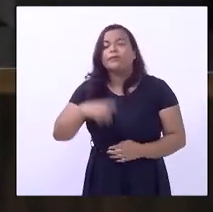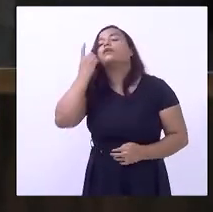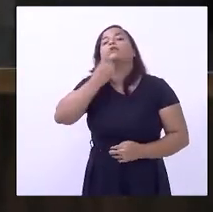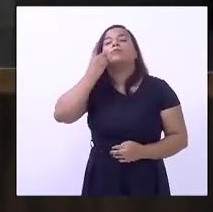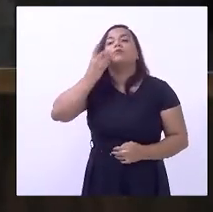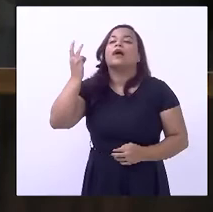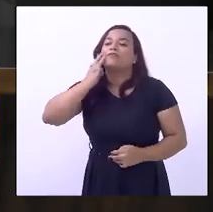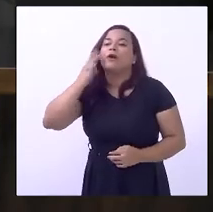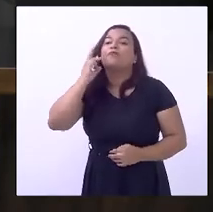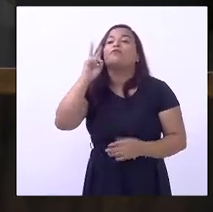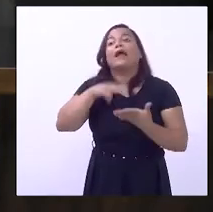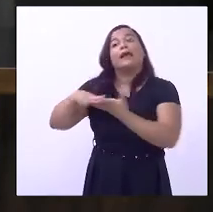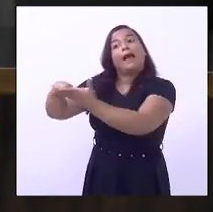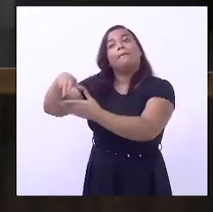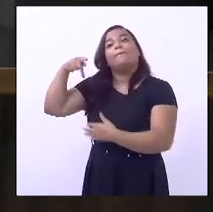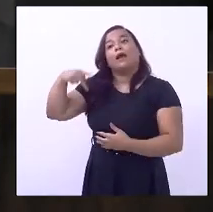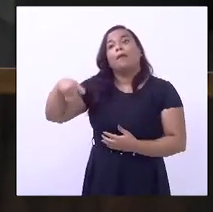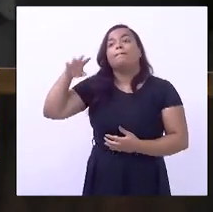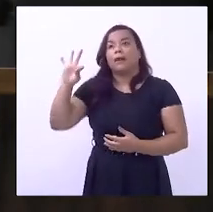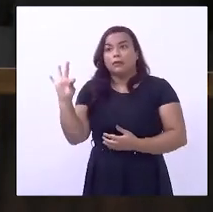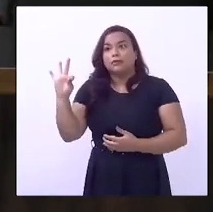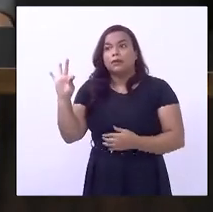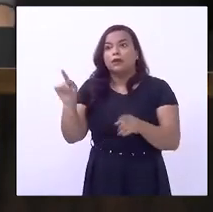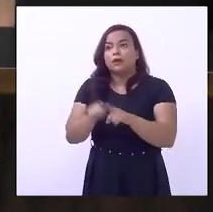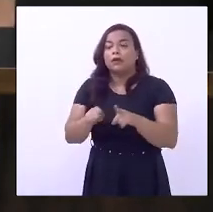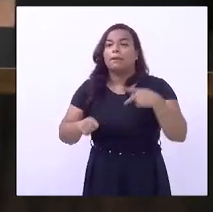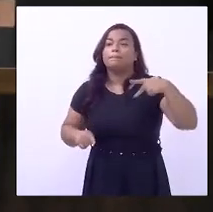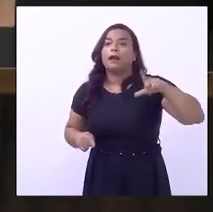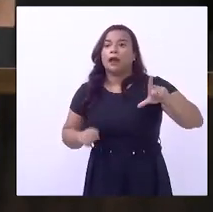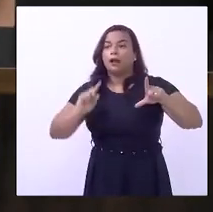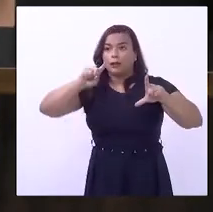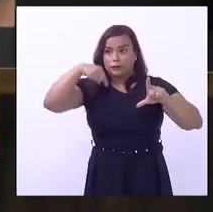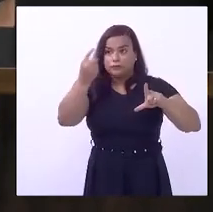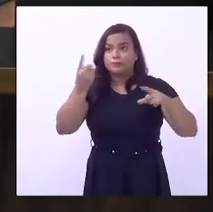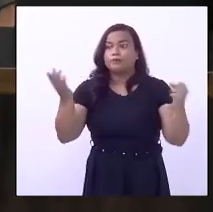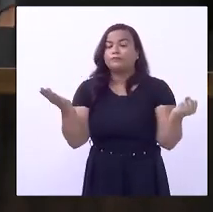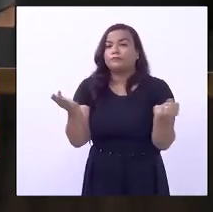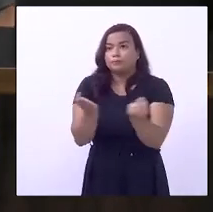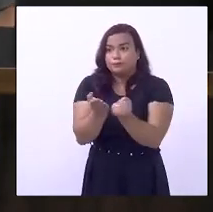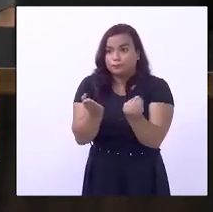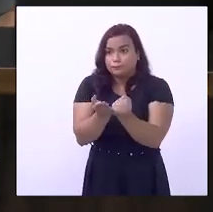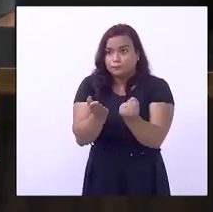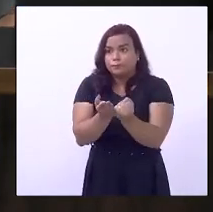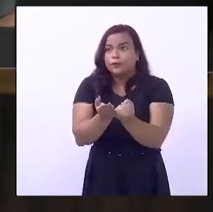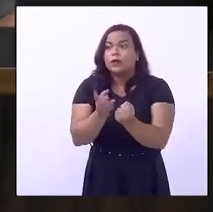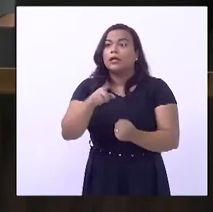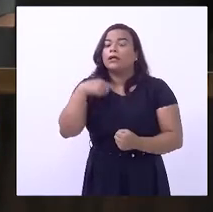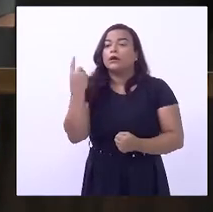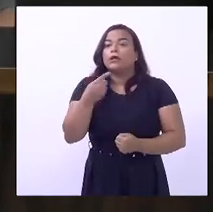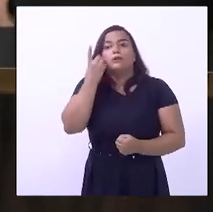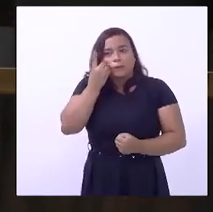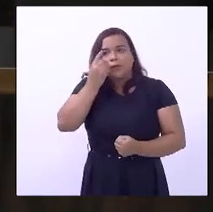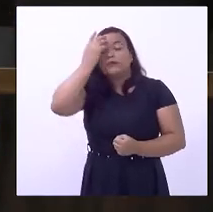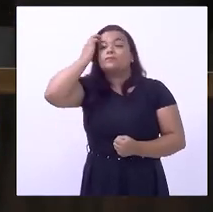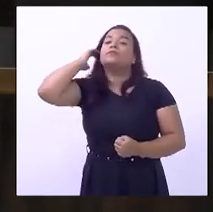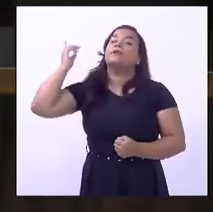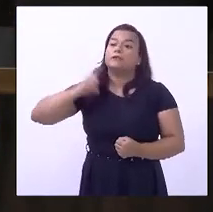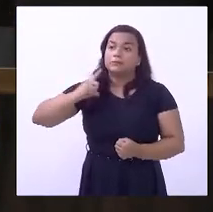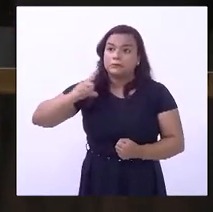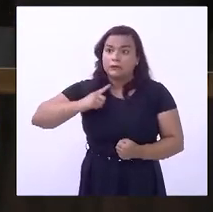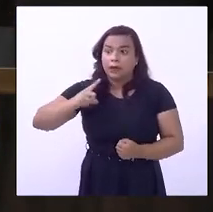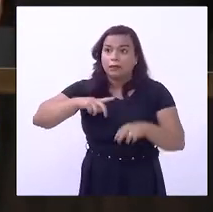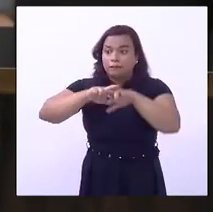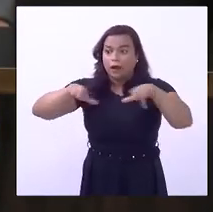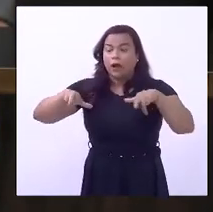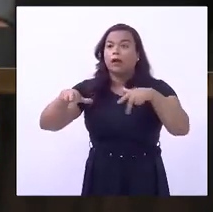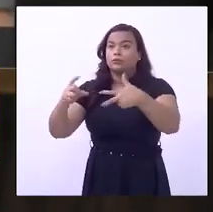encaminhar pelo Partido dos Trabalhadores e pelo PL, em seguida, deputado Samuel Malafaia. Nós temos as mensagens do